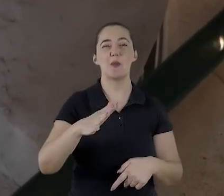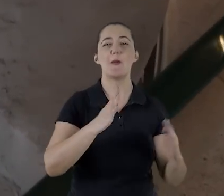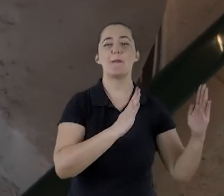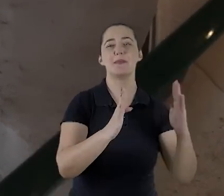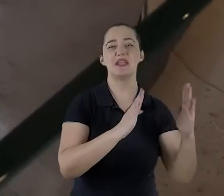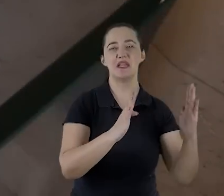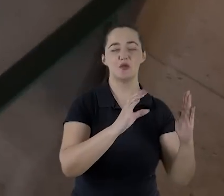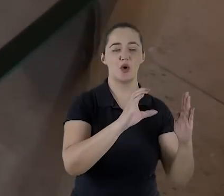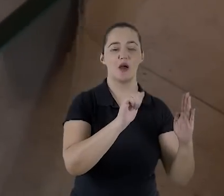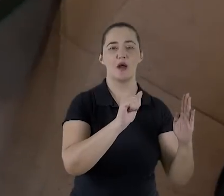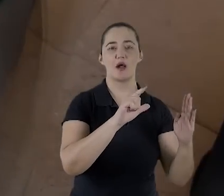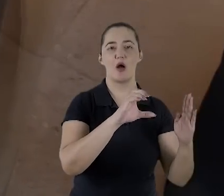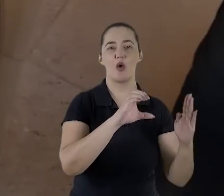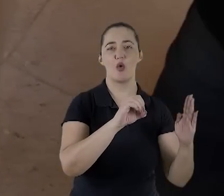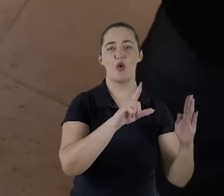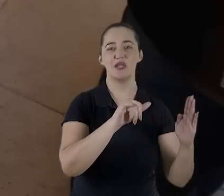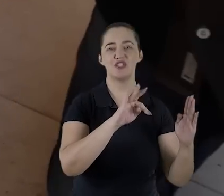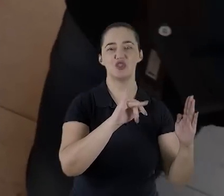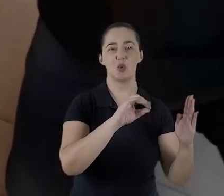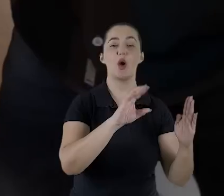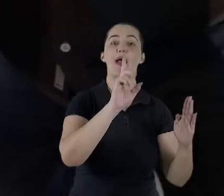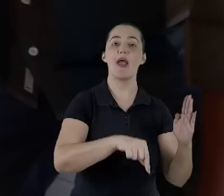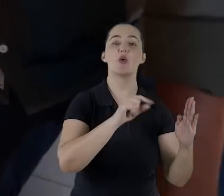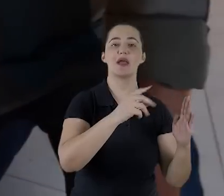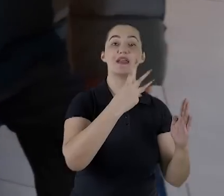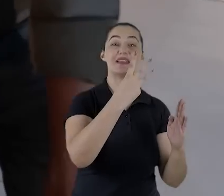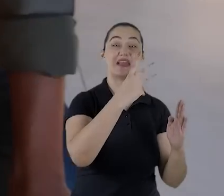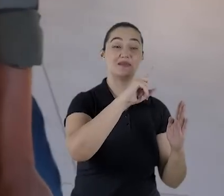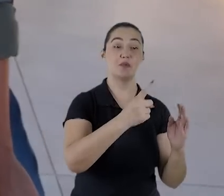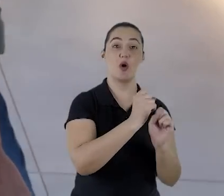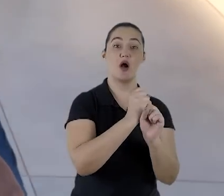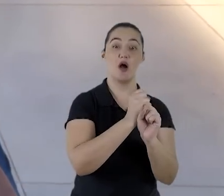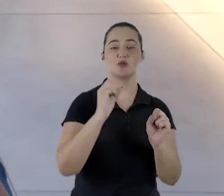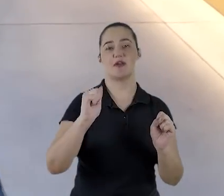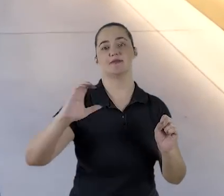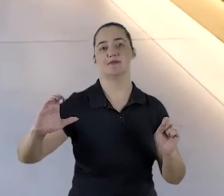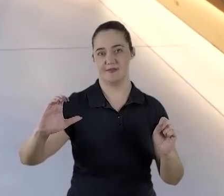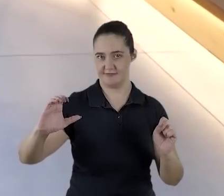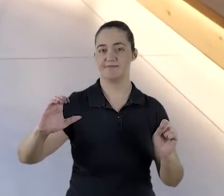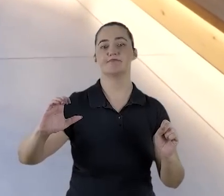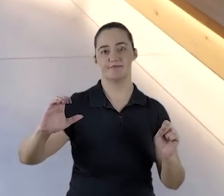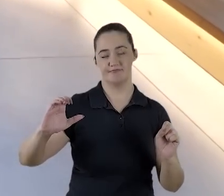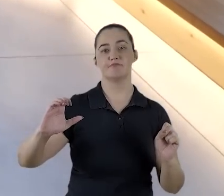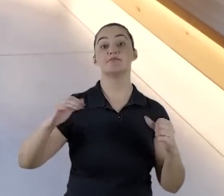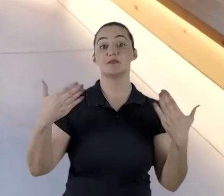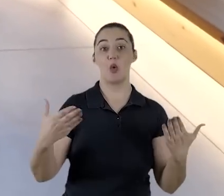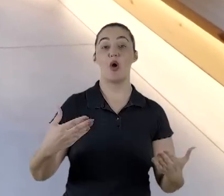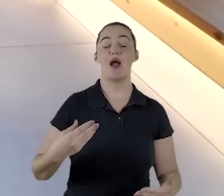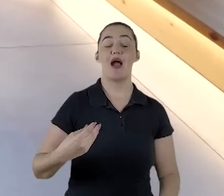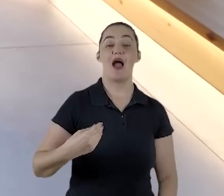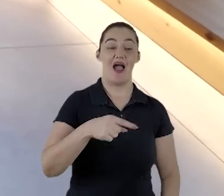desde a época do período calcolítico. Eu estou falando aí do 3º milênio antes de Cristo, tá certo? Então, quer dizer, a cidade